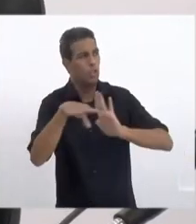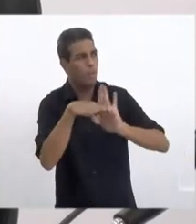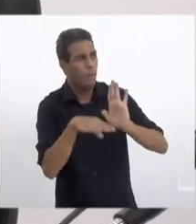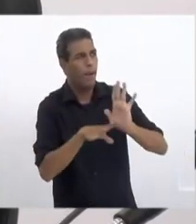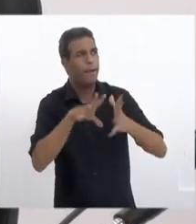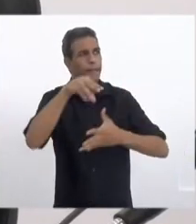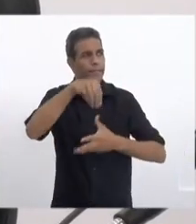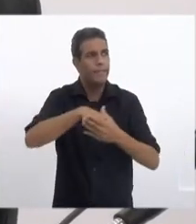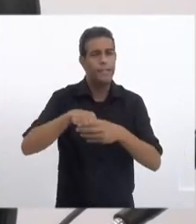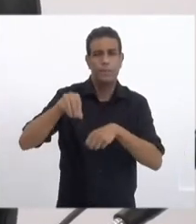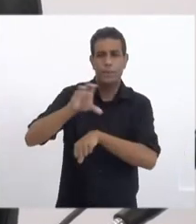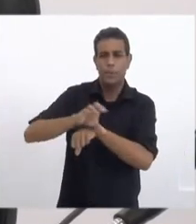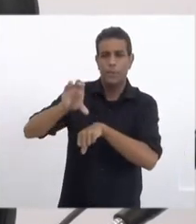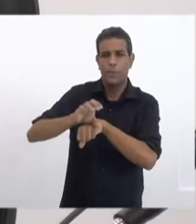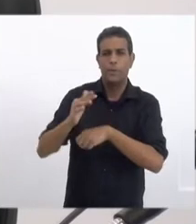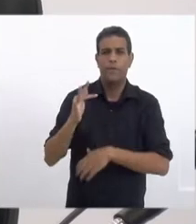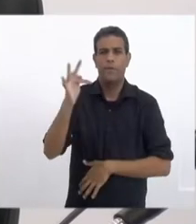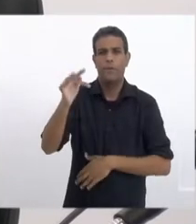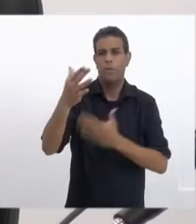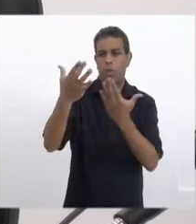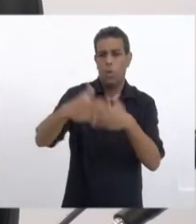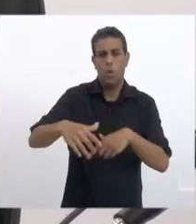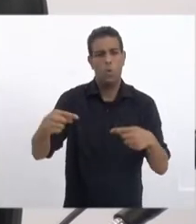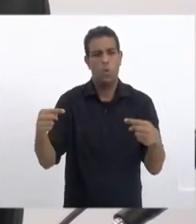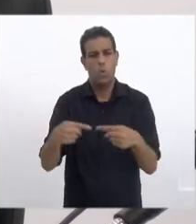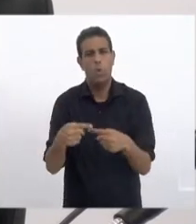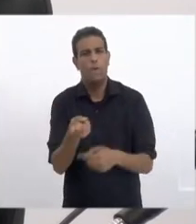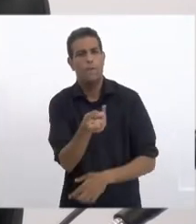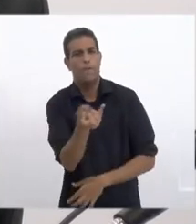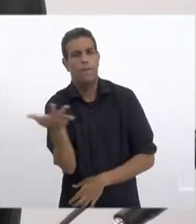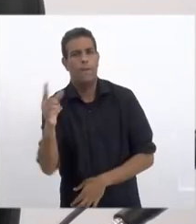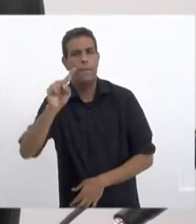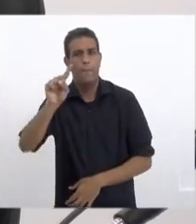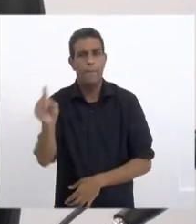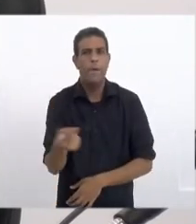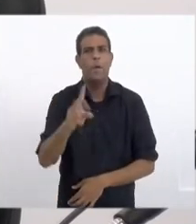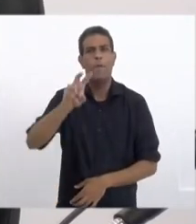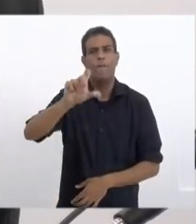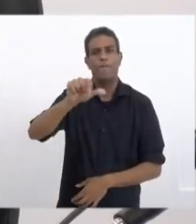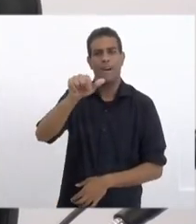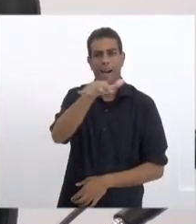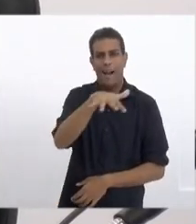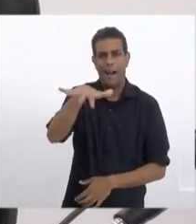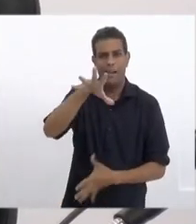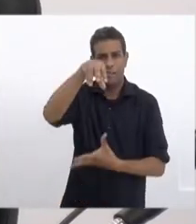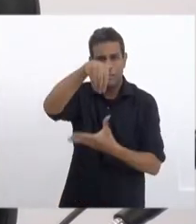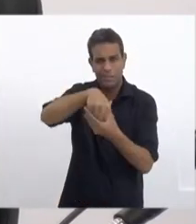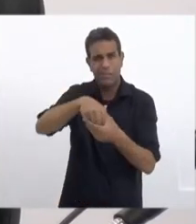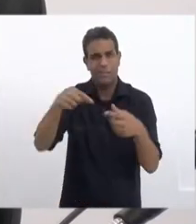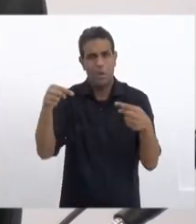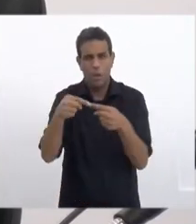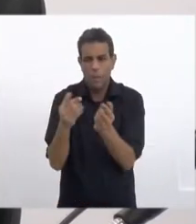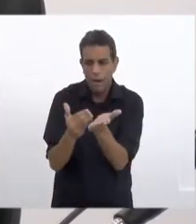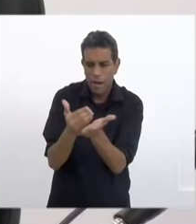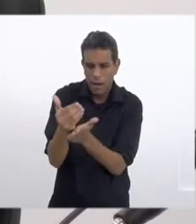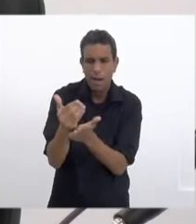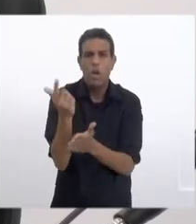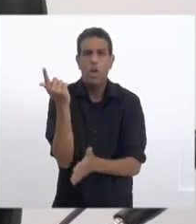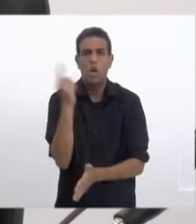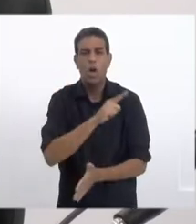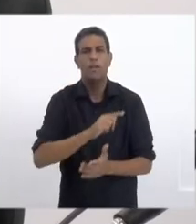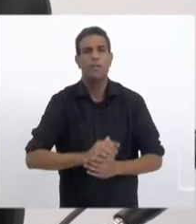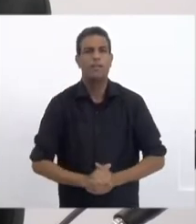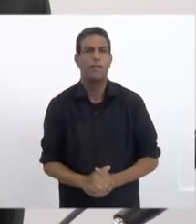em curso, um atual concurso público, com cerca de 1.000 vagas. Então, Essa fundação ela se inicia com mais de 1.000